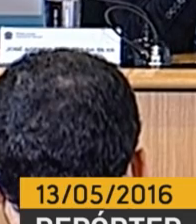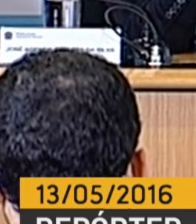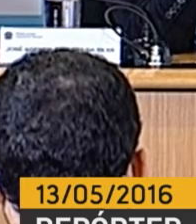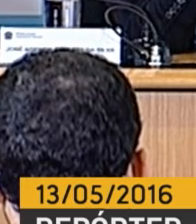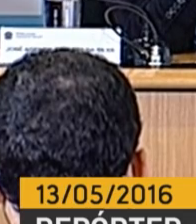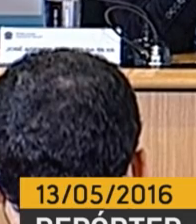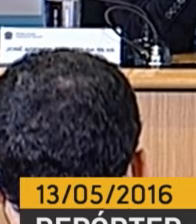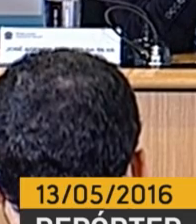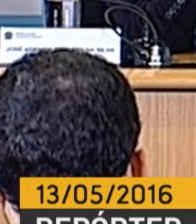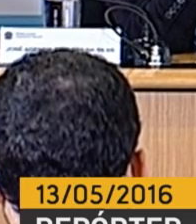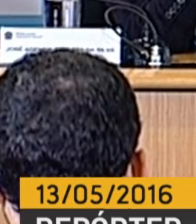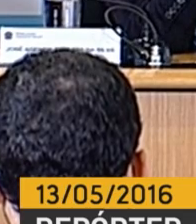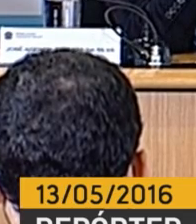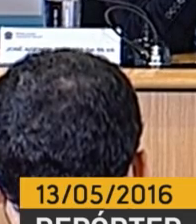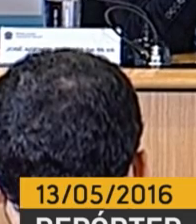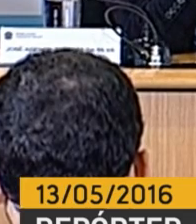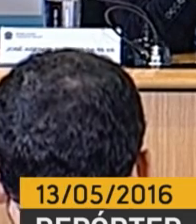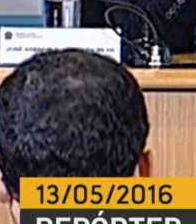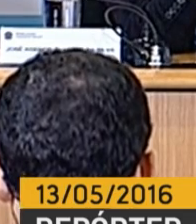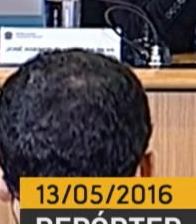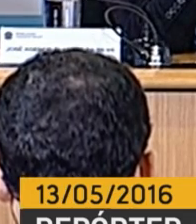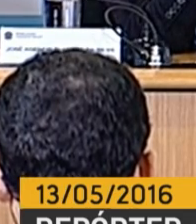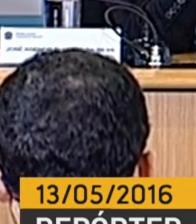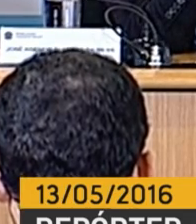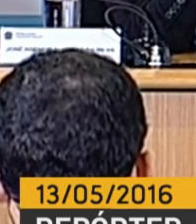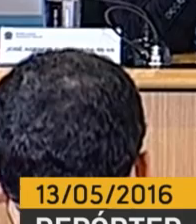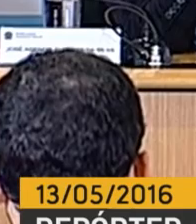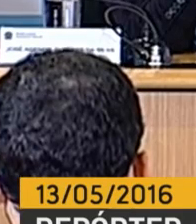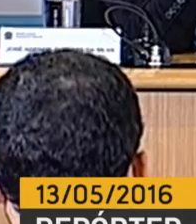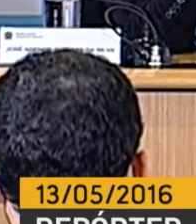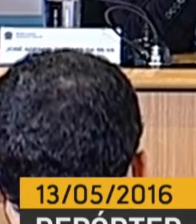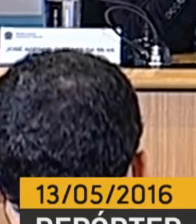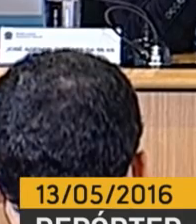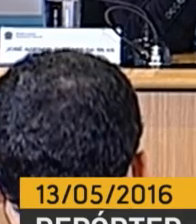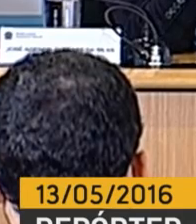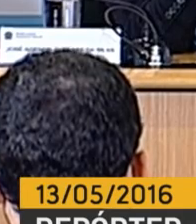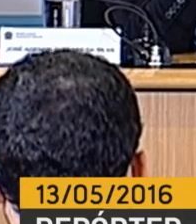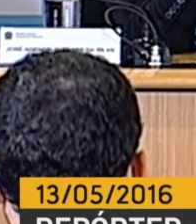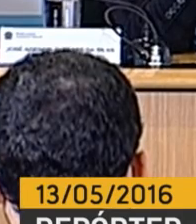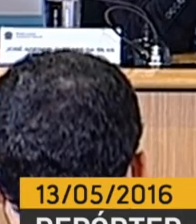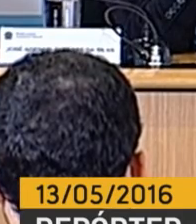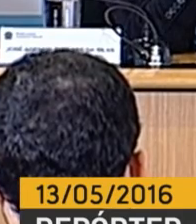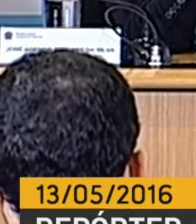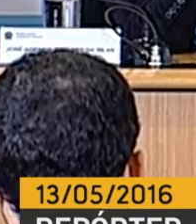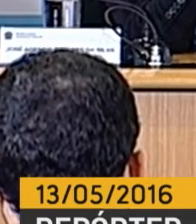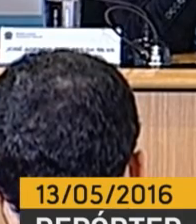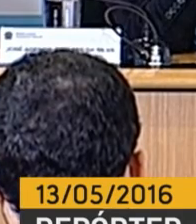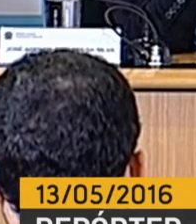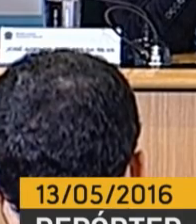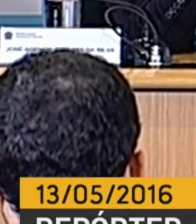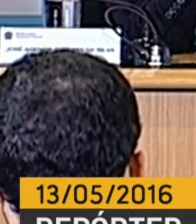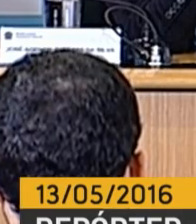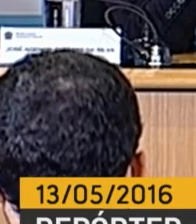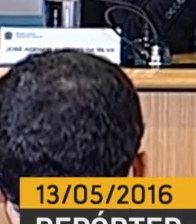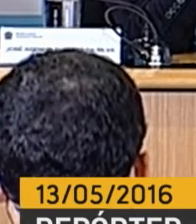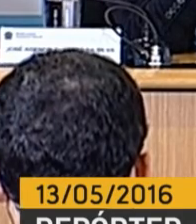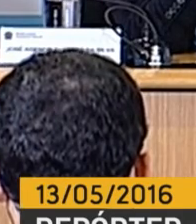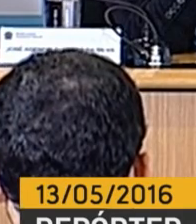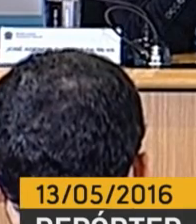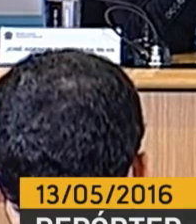buscar o que estava previsto no orçamento nós vamos buscar o financeiro a liberação o descontingenciamento